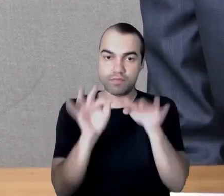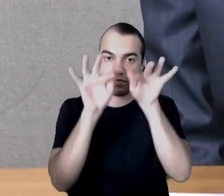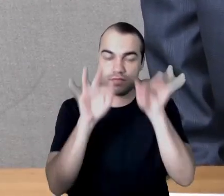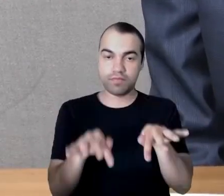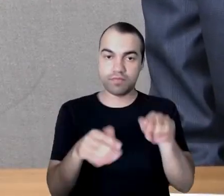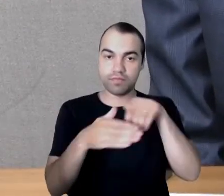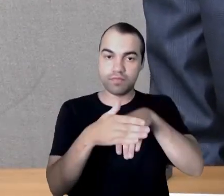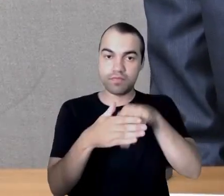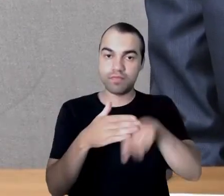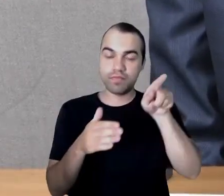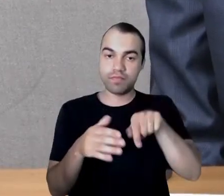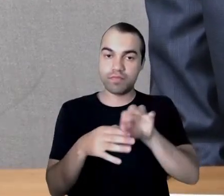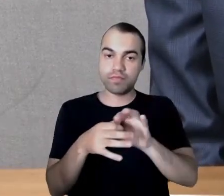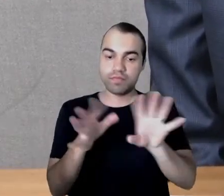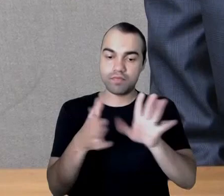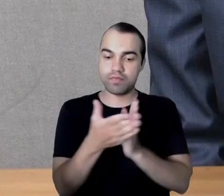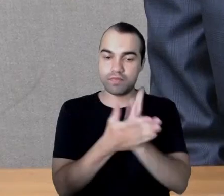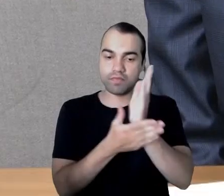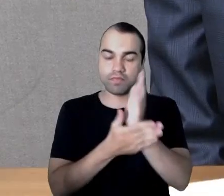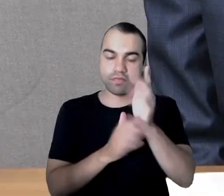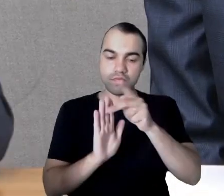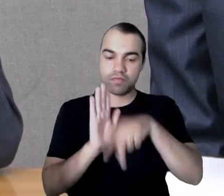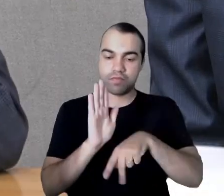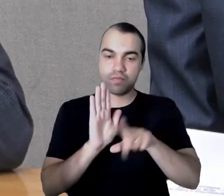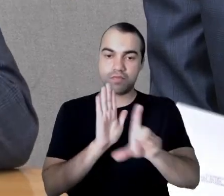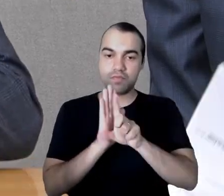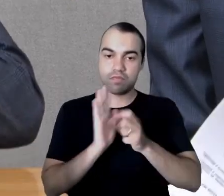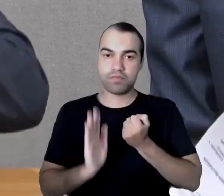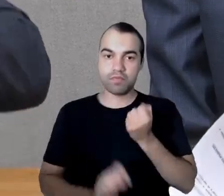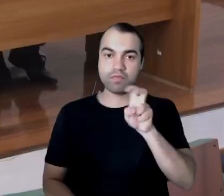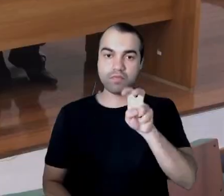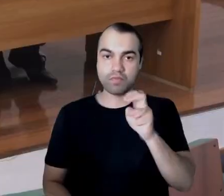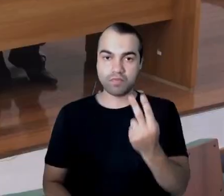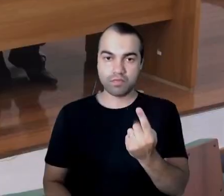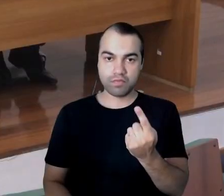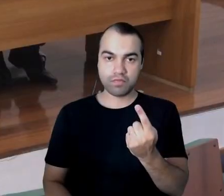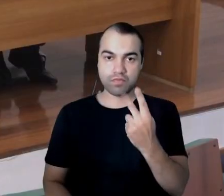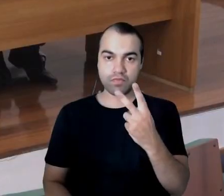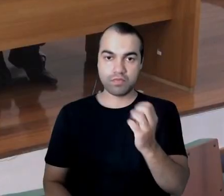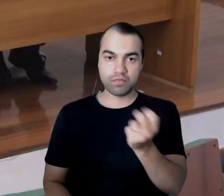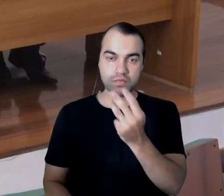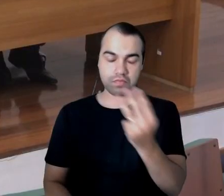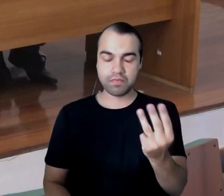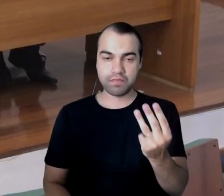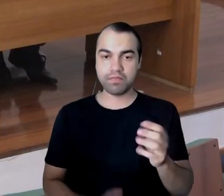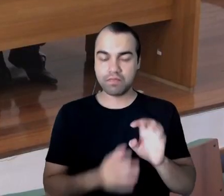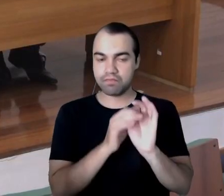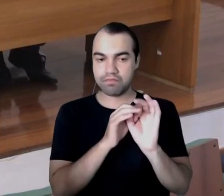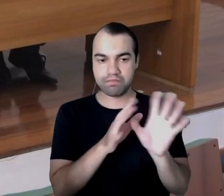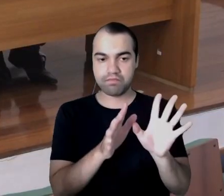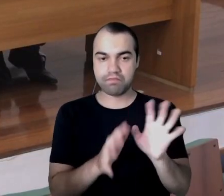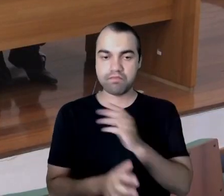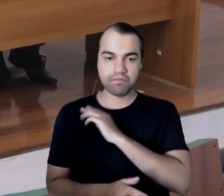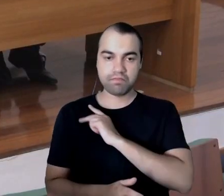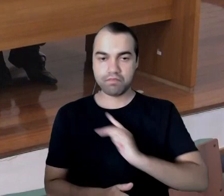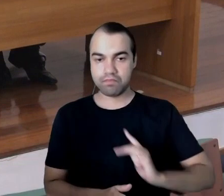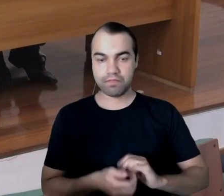pela admissibilidade do projeto de lei número 451 de 2023 ok